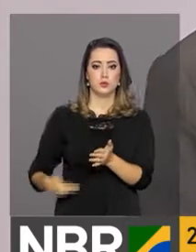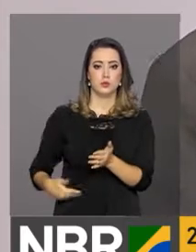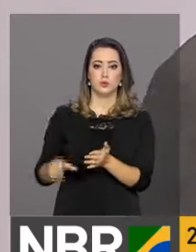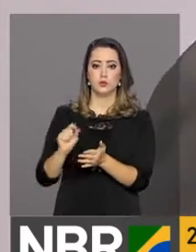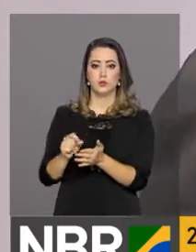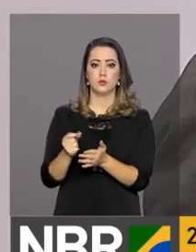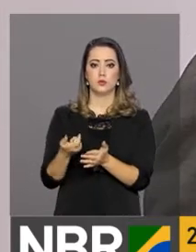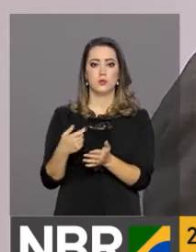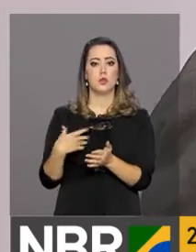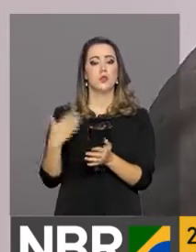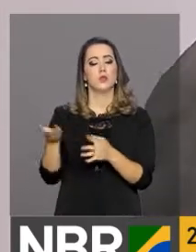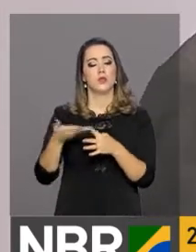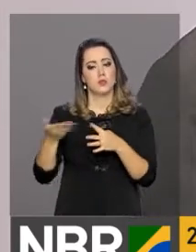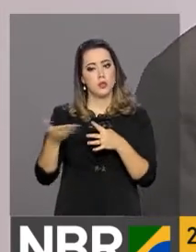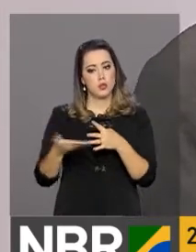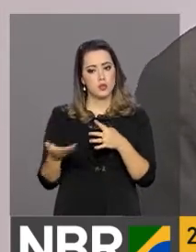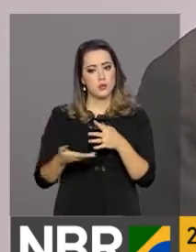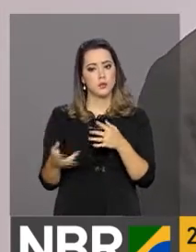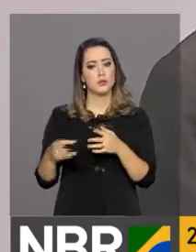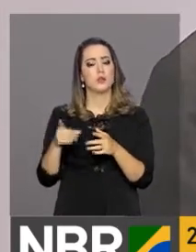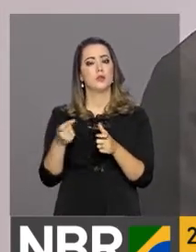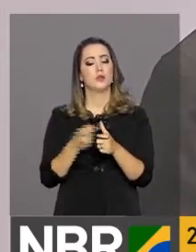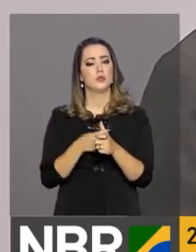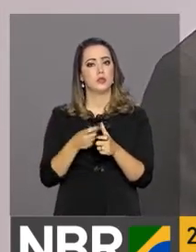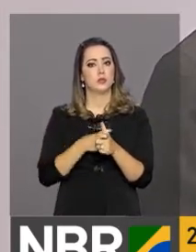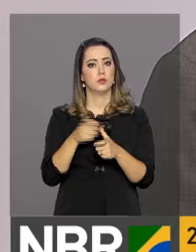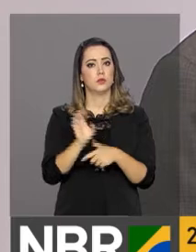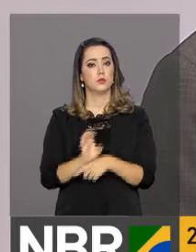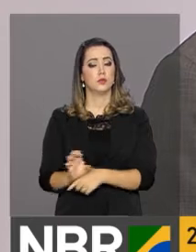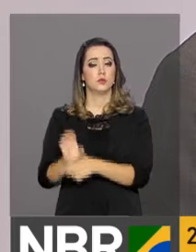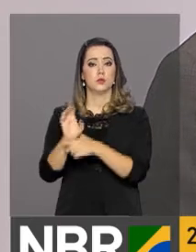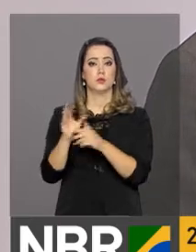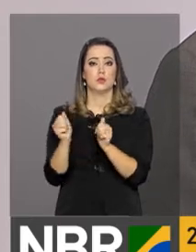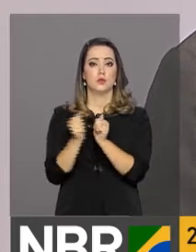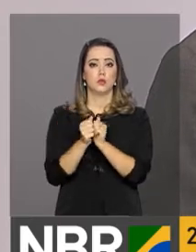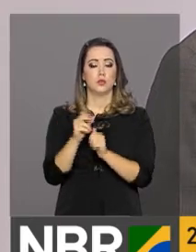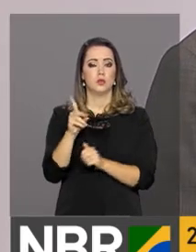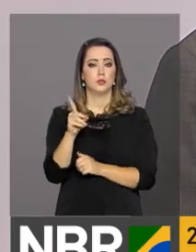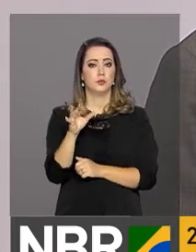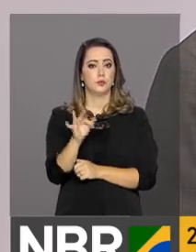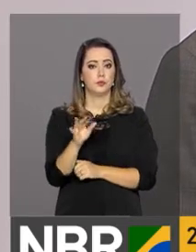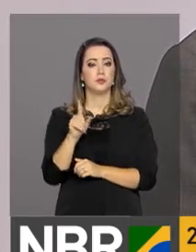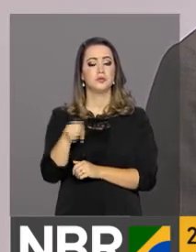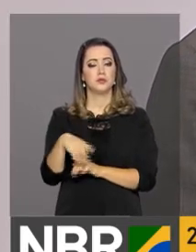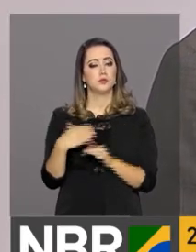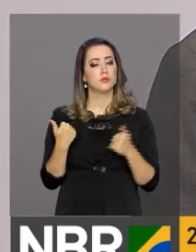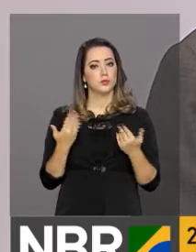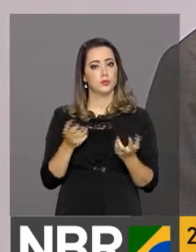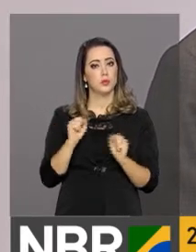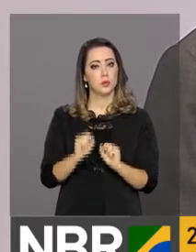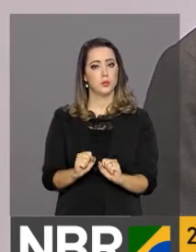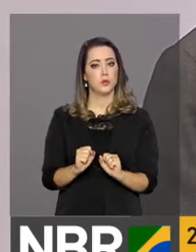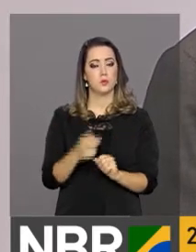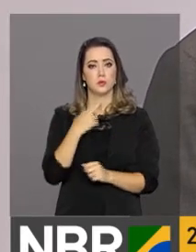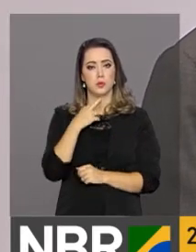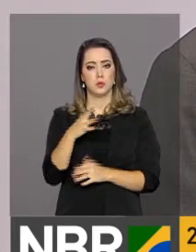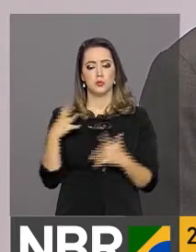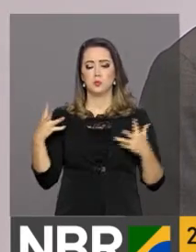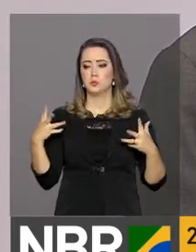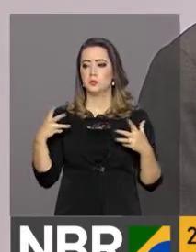repactuação da dívida dos estados e do distrito federal e isso aquela oportunidade de um resultado é extraordinário